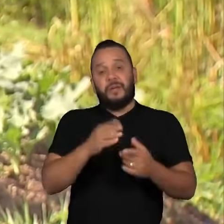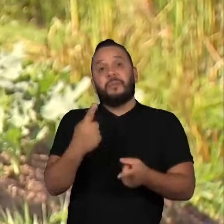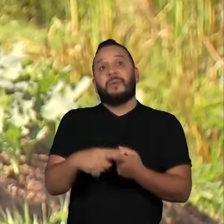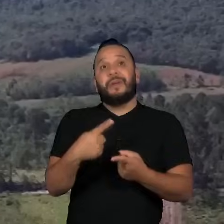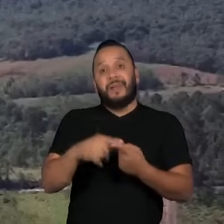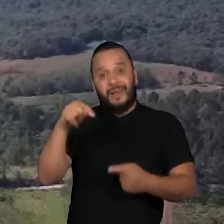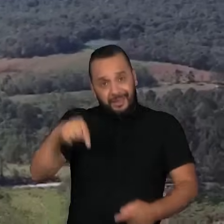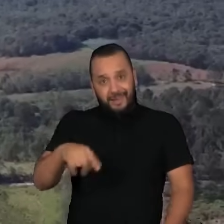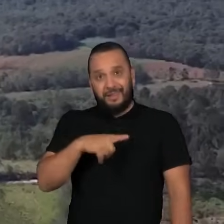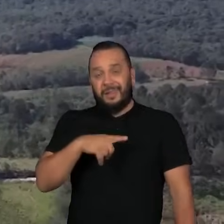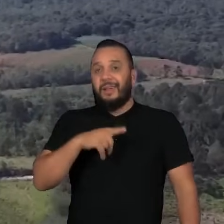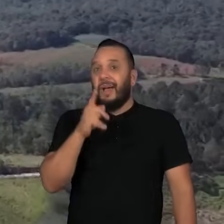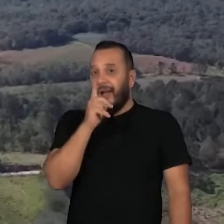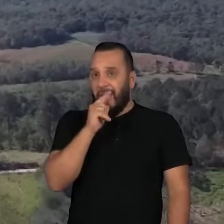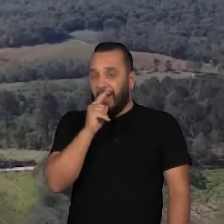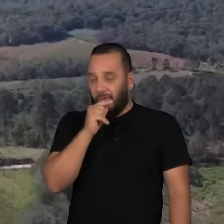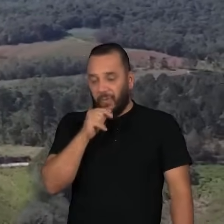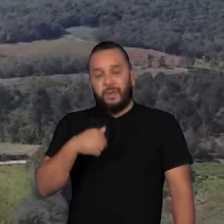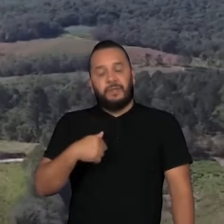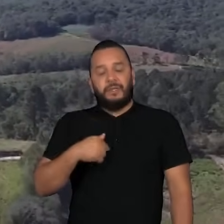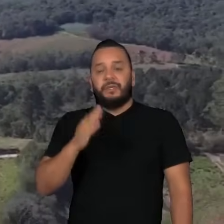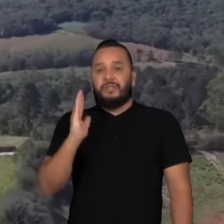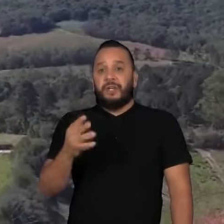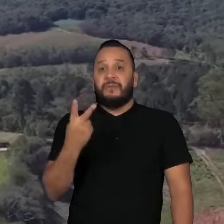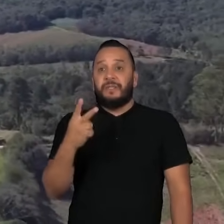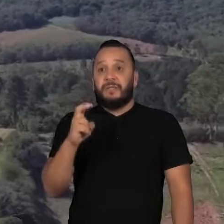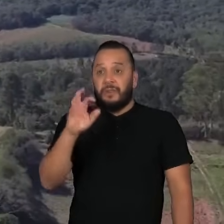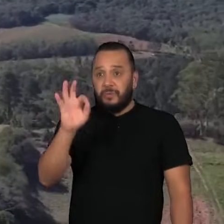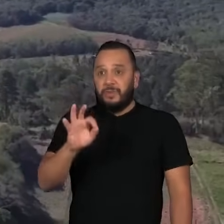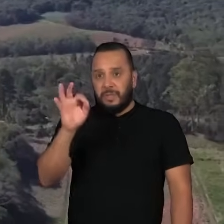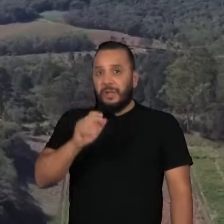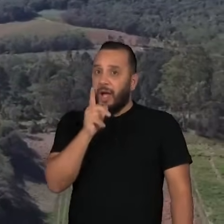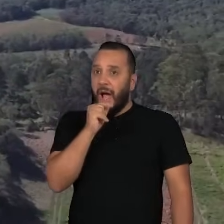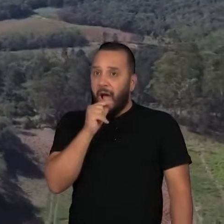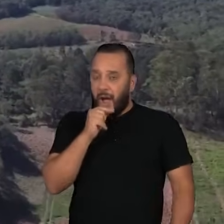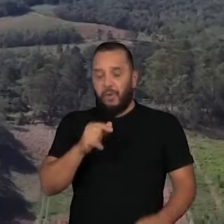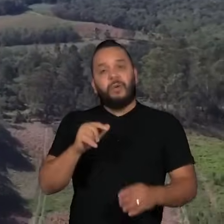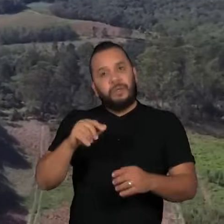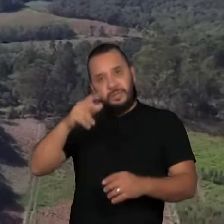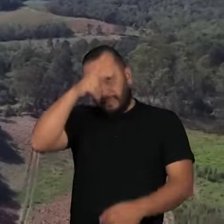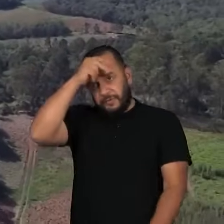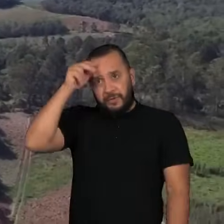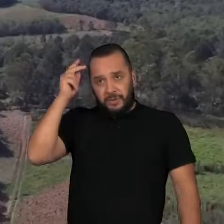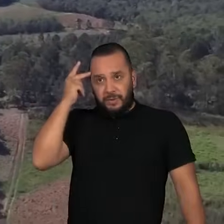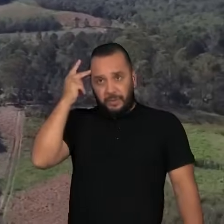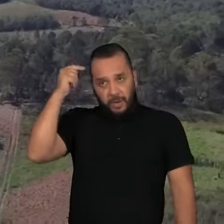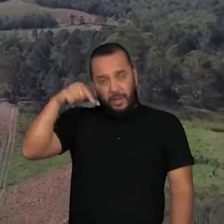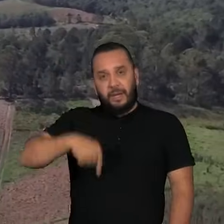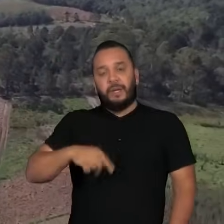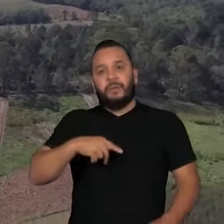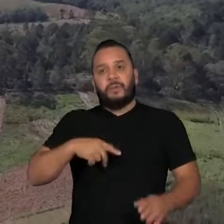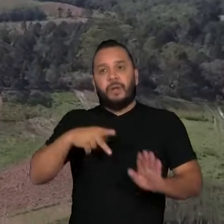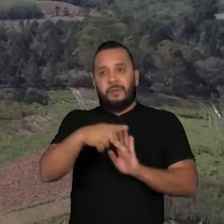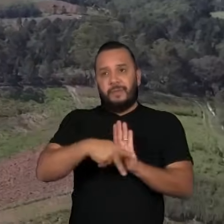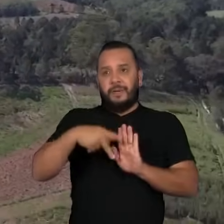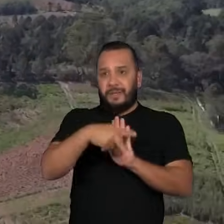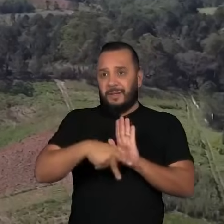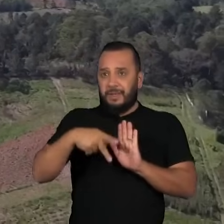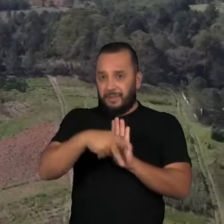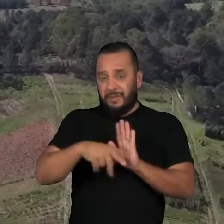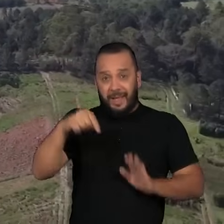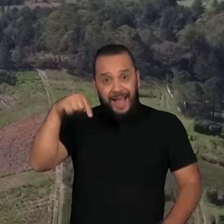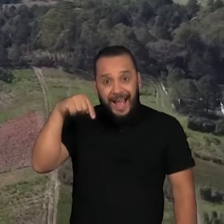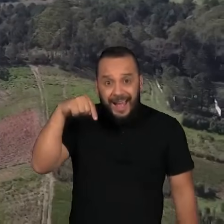de água. Então, 1/4 da água do município de São Paulo, ela vem da nossa região, aqui de Parelheiros. E aqui nós temos